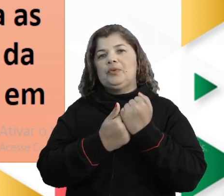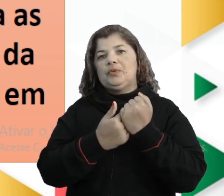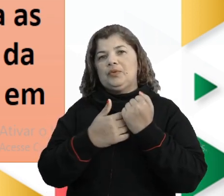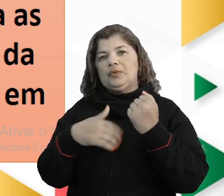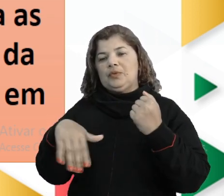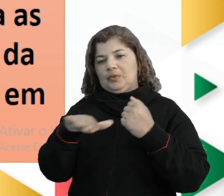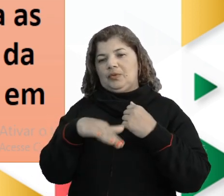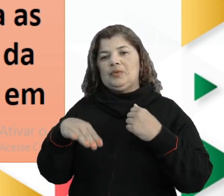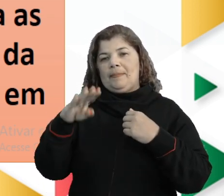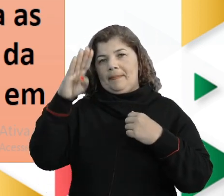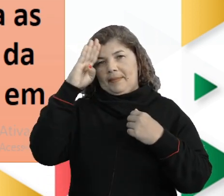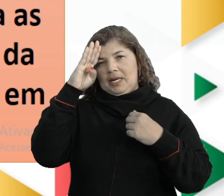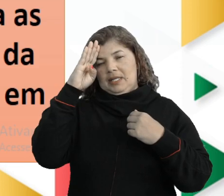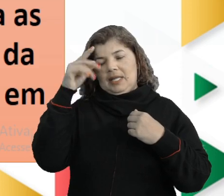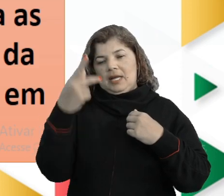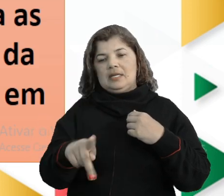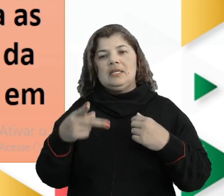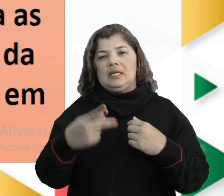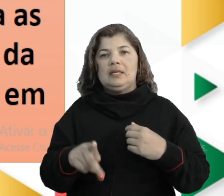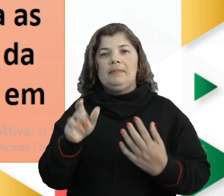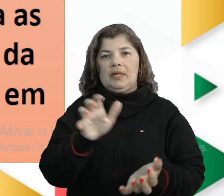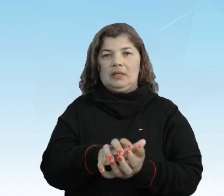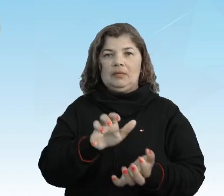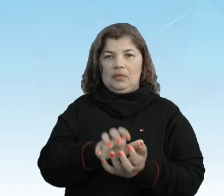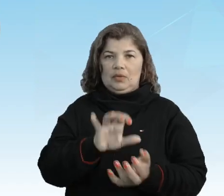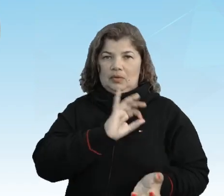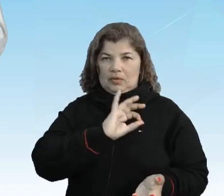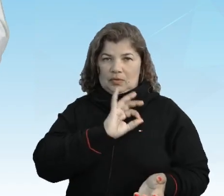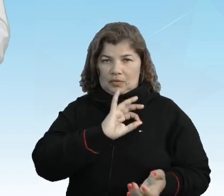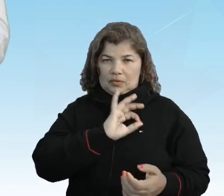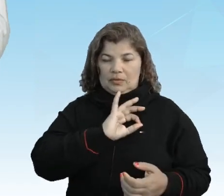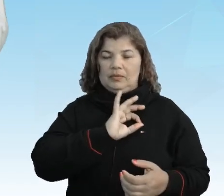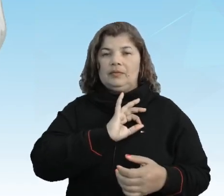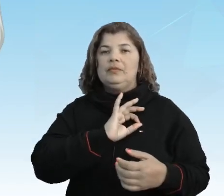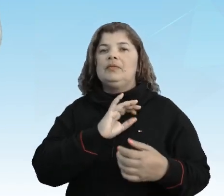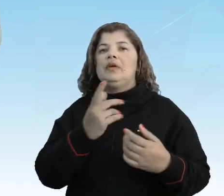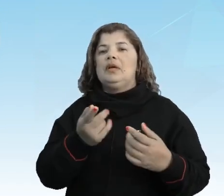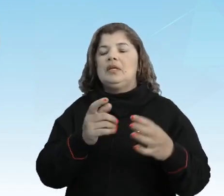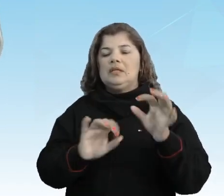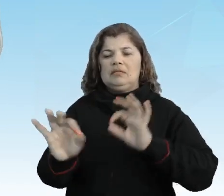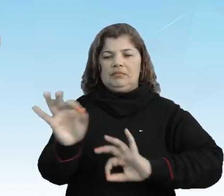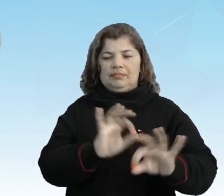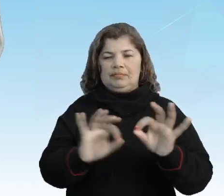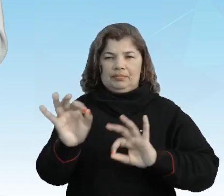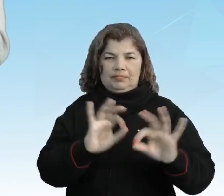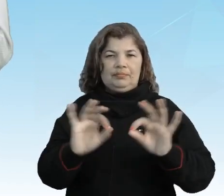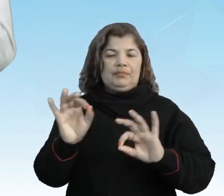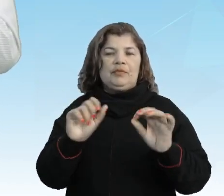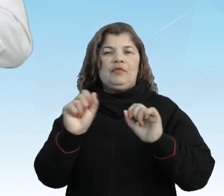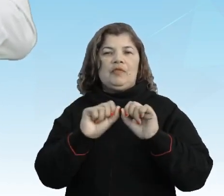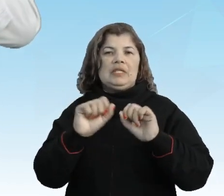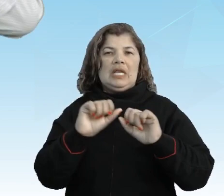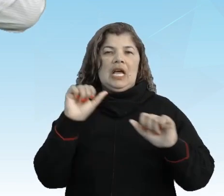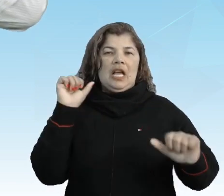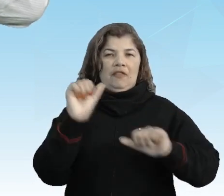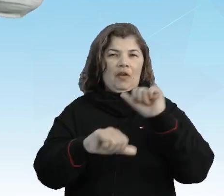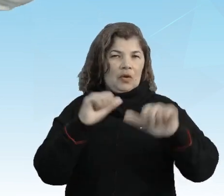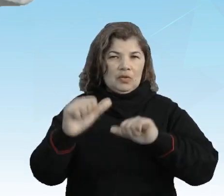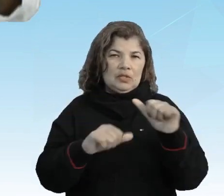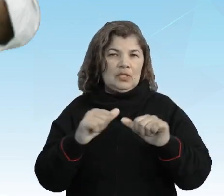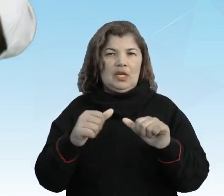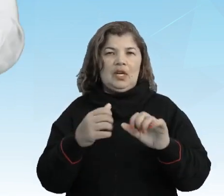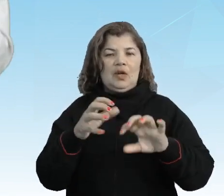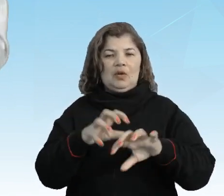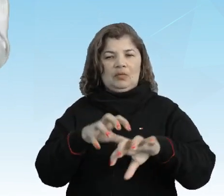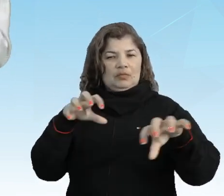dos militares que estavam em Pernambuco, quando se projetou, quando se idealizou fazer essa revolução para se